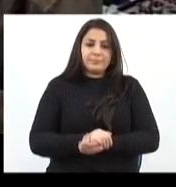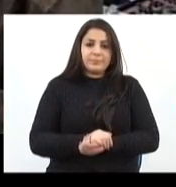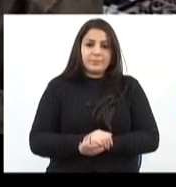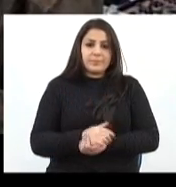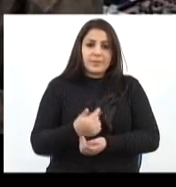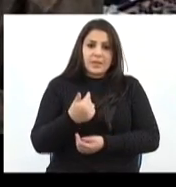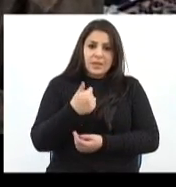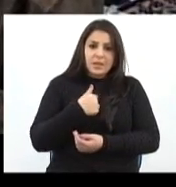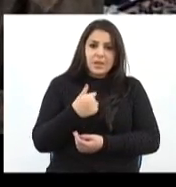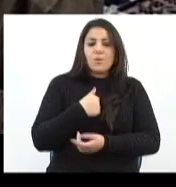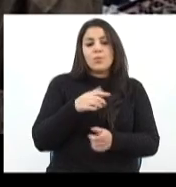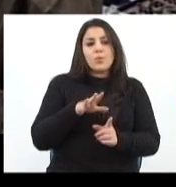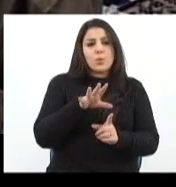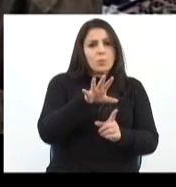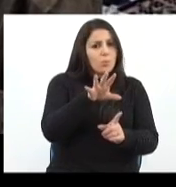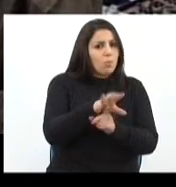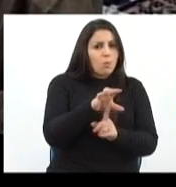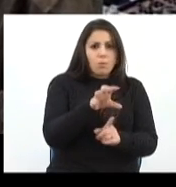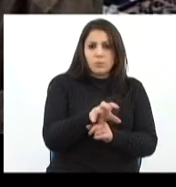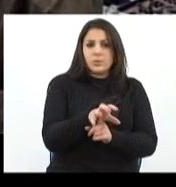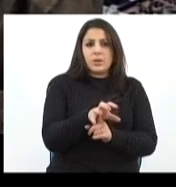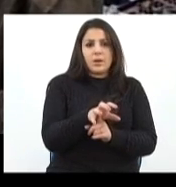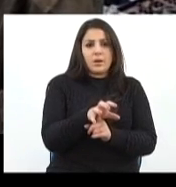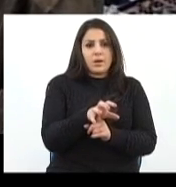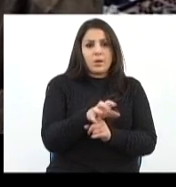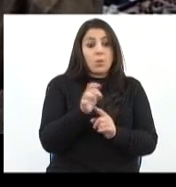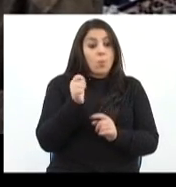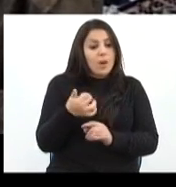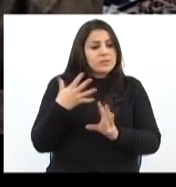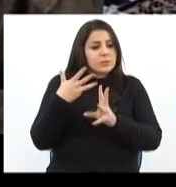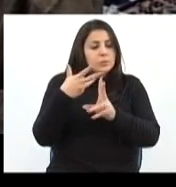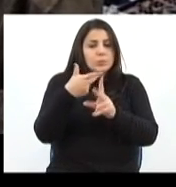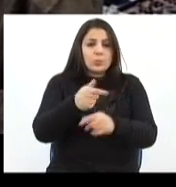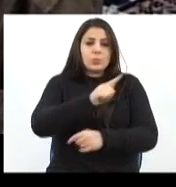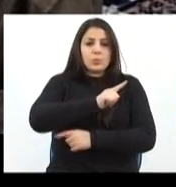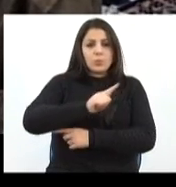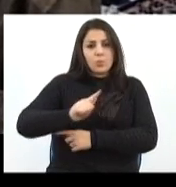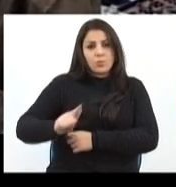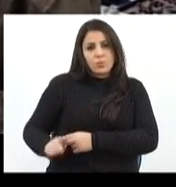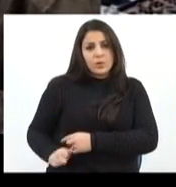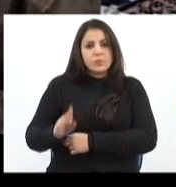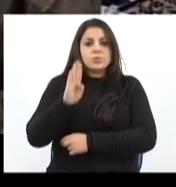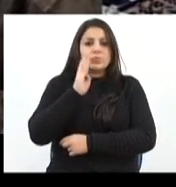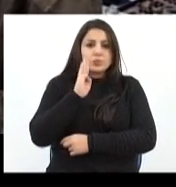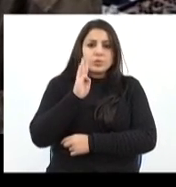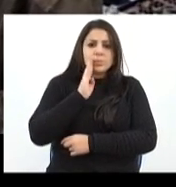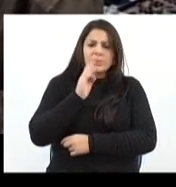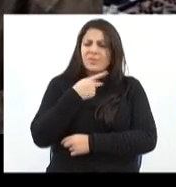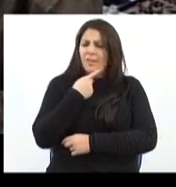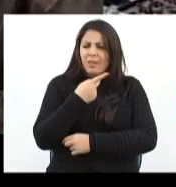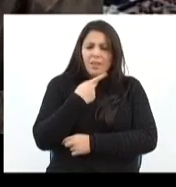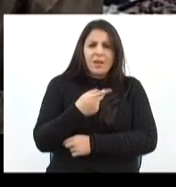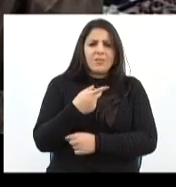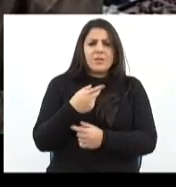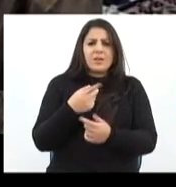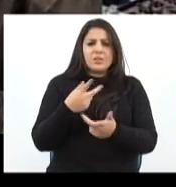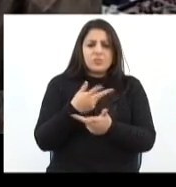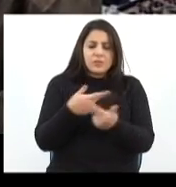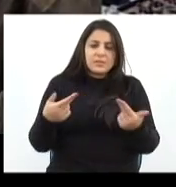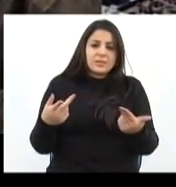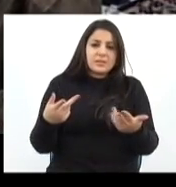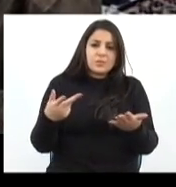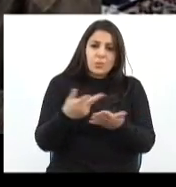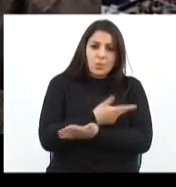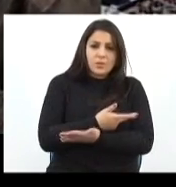Fui oposição durante praticamente todo o governo Dipp. Batíamos aqui em várias teclas, inclusive nessa da